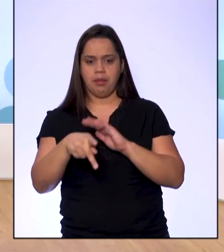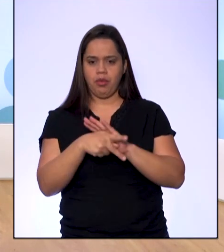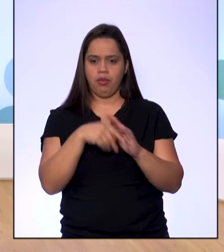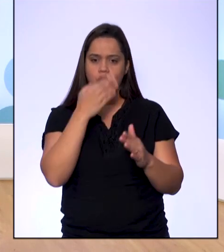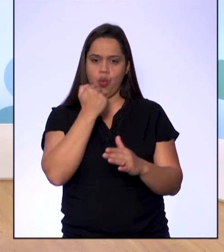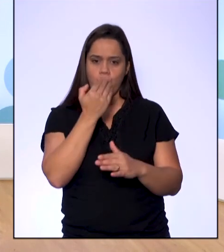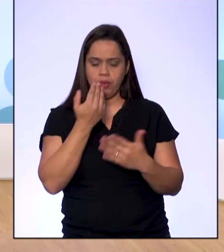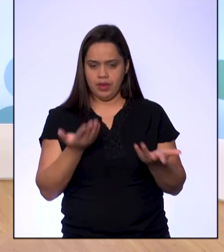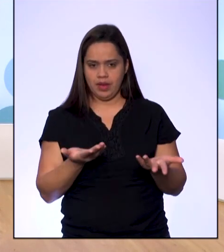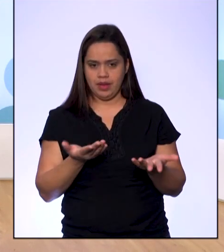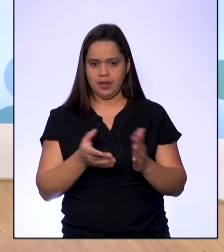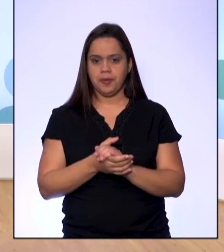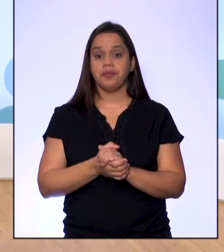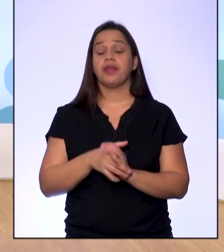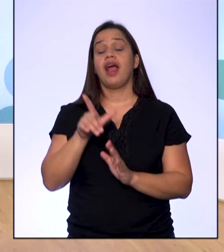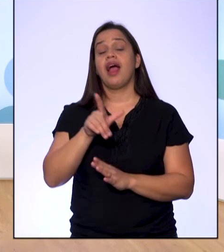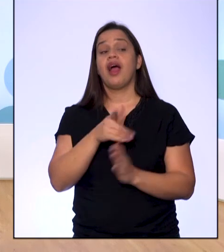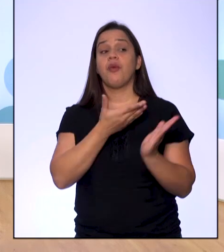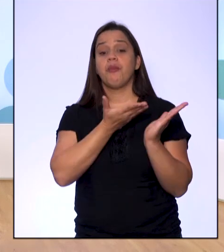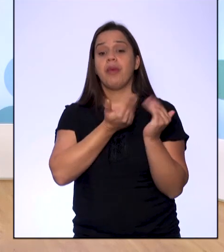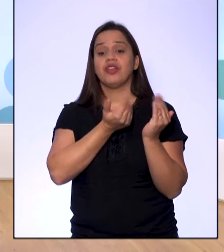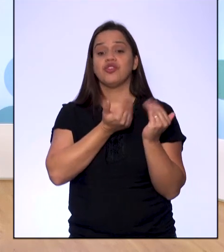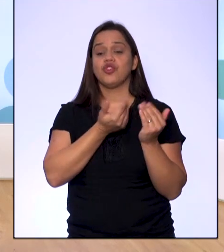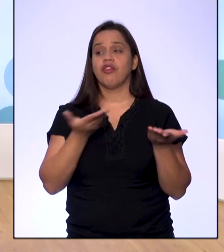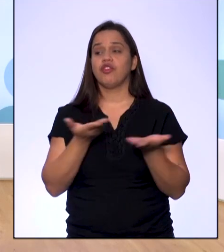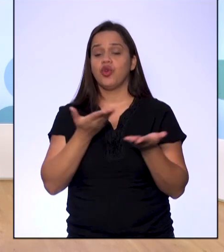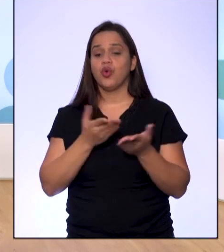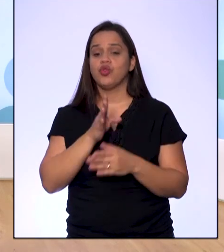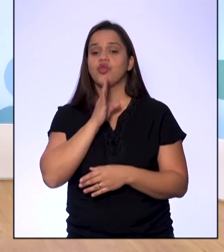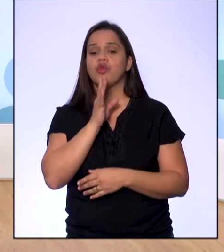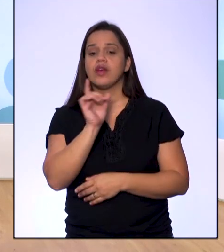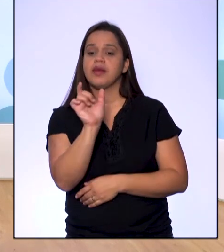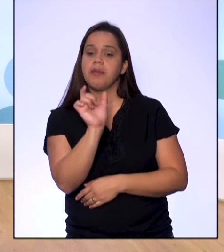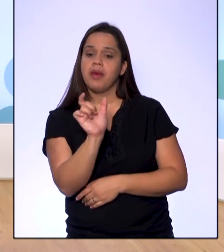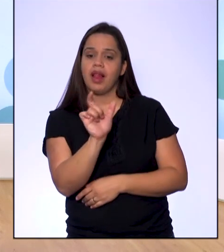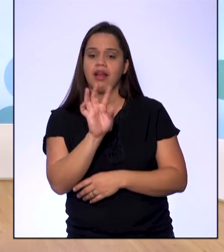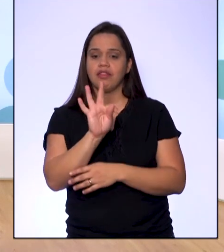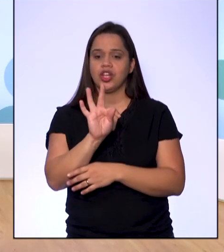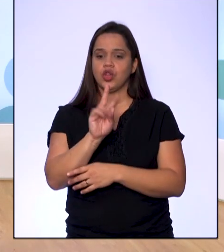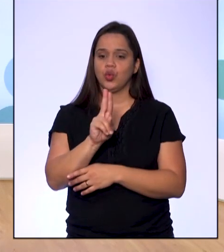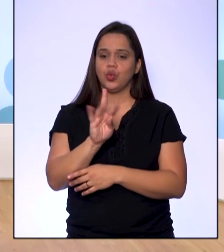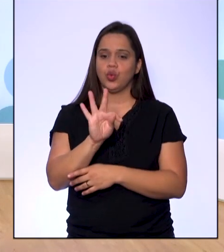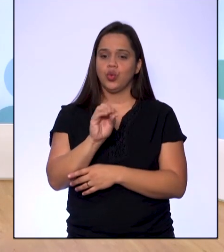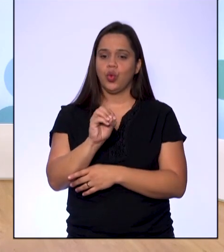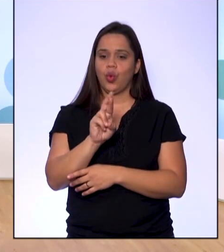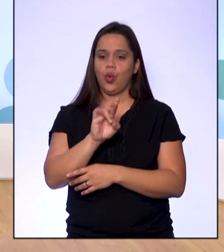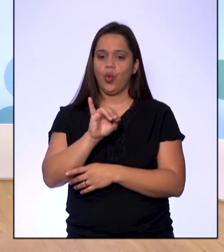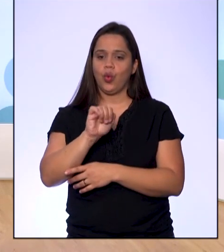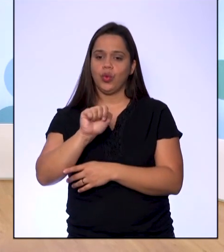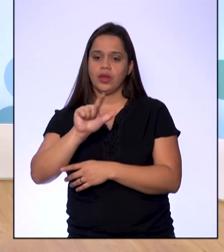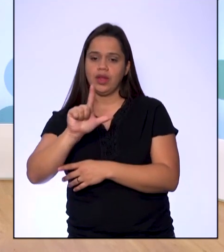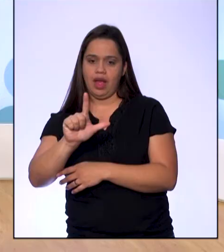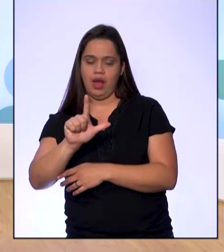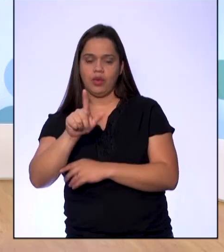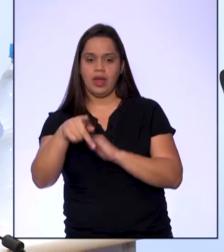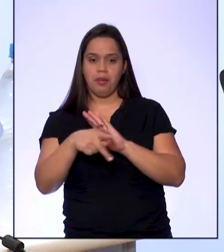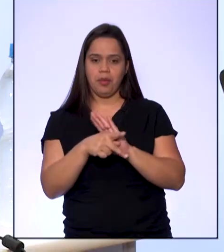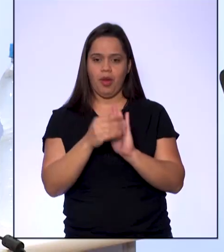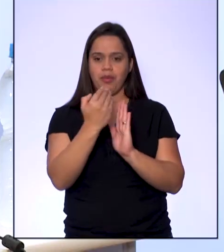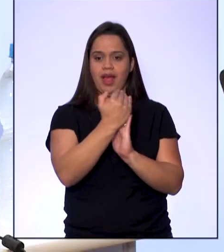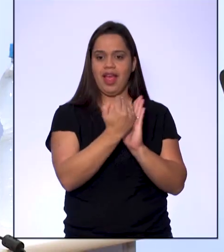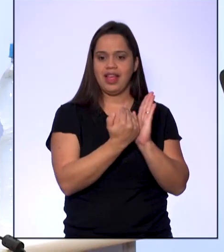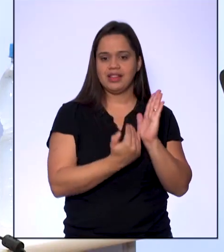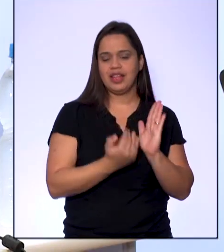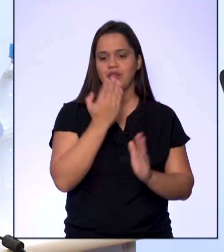jovens conhecem com o termo tutorial. Tutorial, exatamente. O tutorial da comida, e uma né? Coisa que receita. E por que eu li